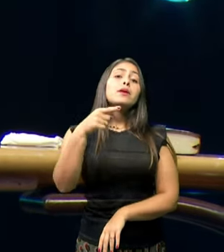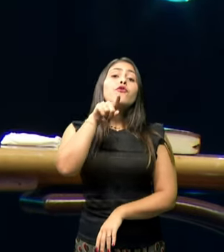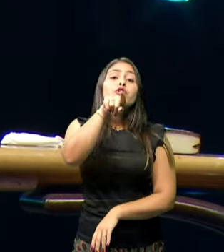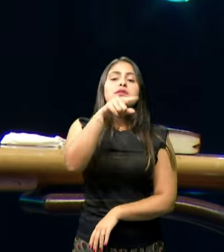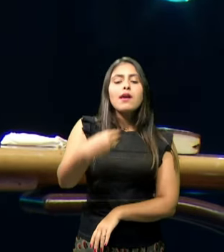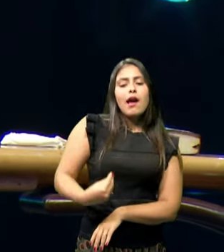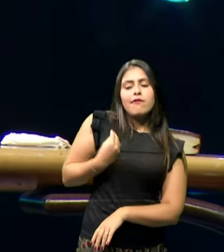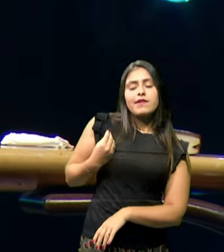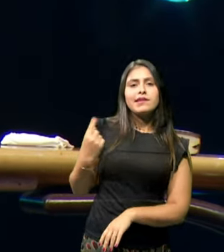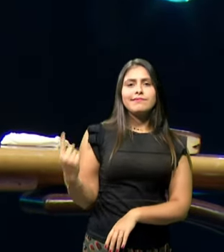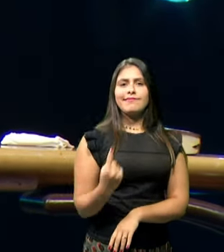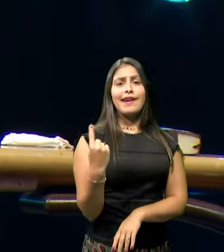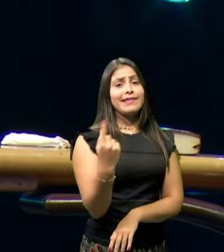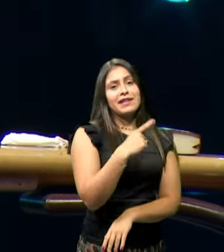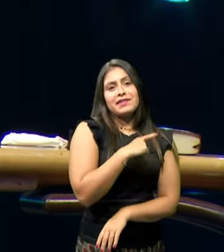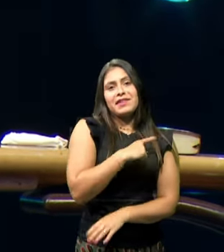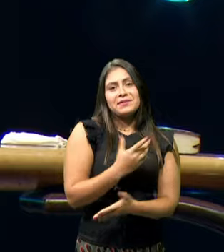eterno.